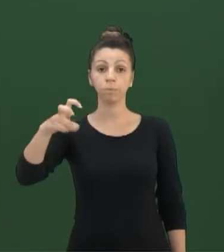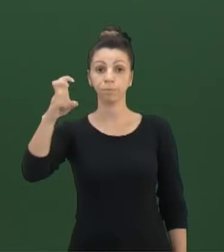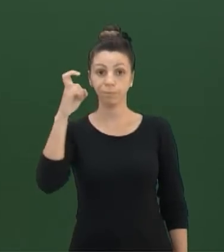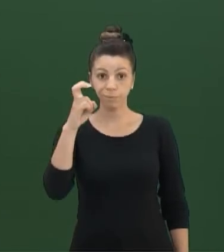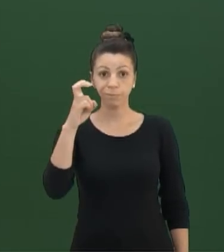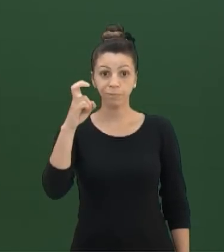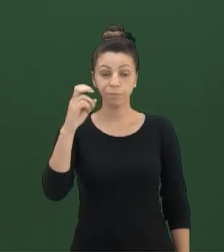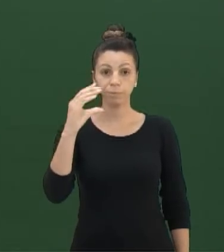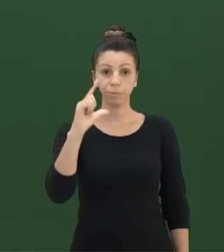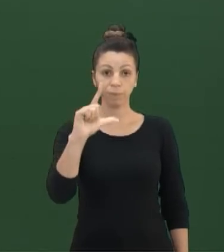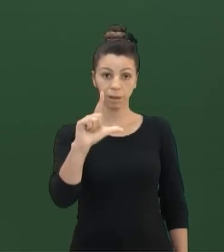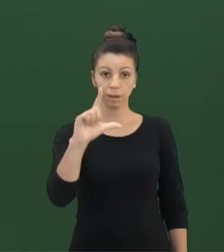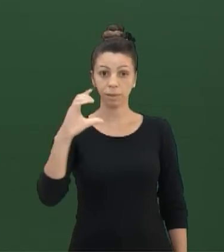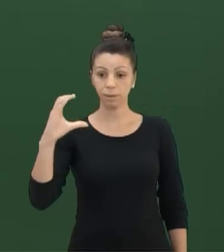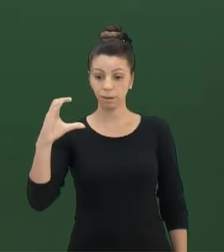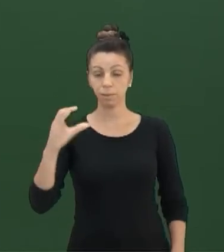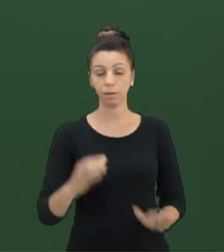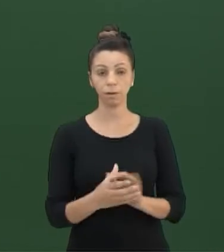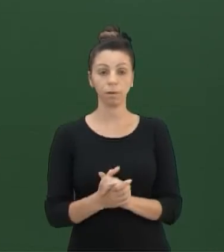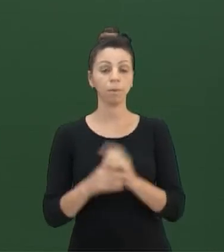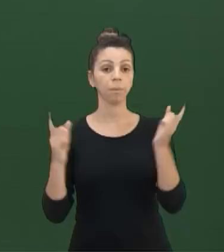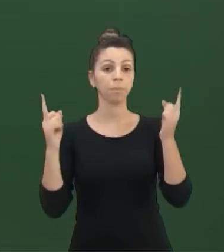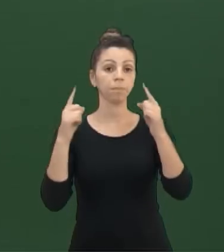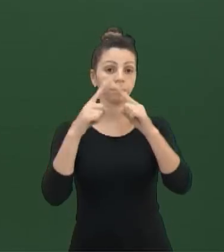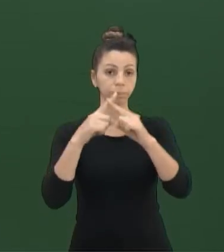isso, a gente vai ter que multiplicar por 25